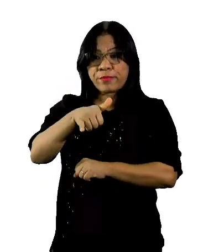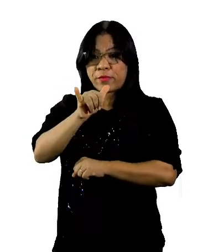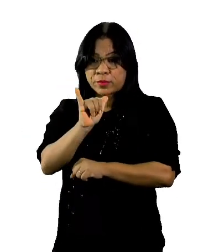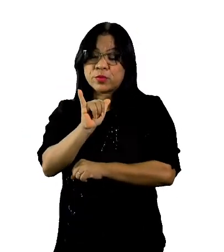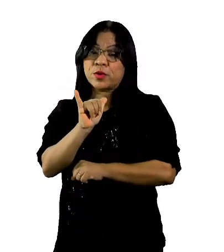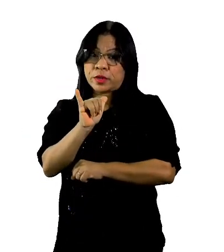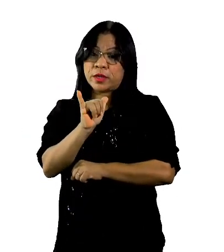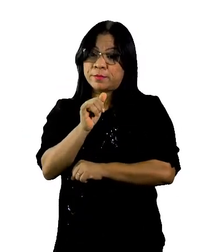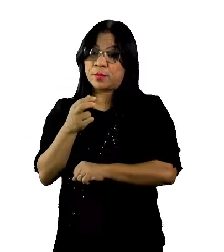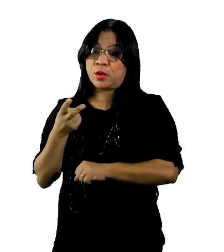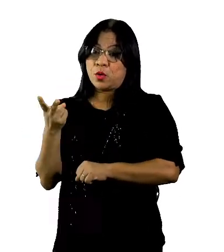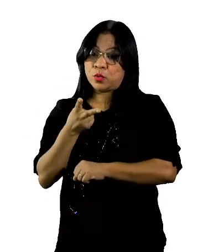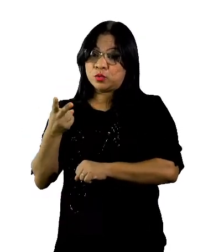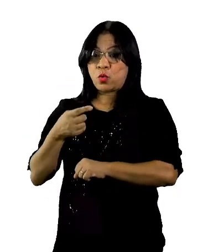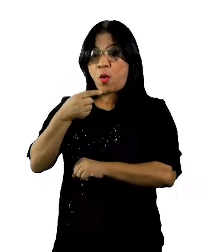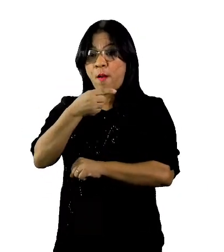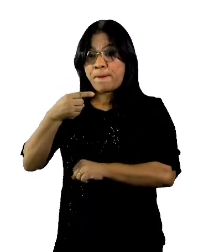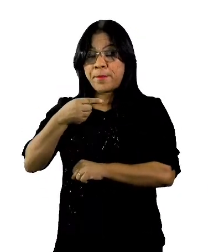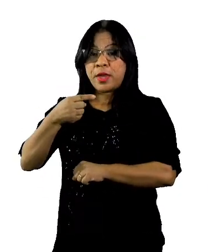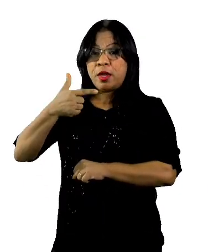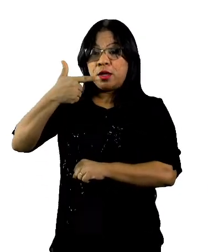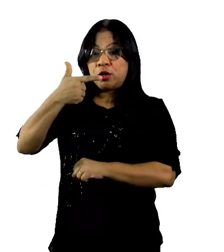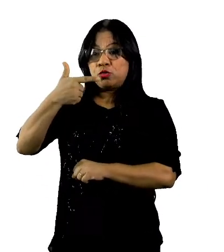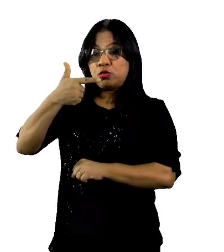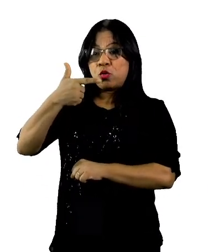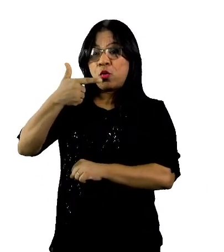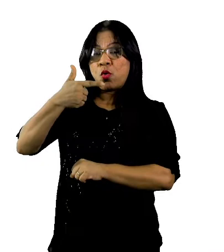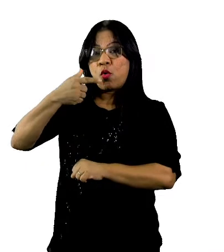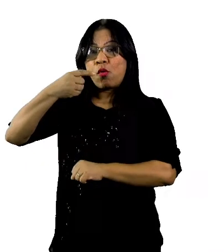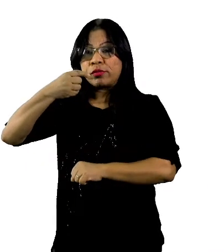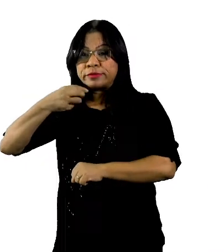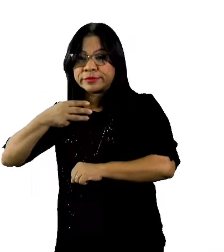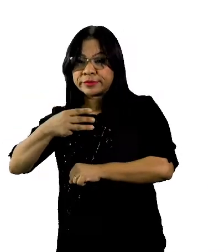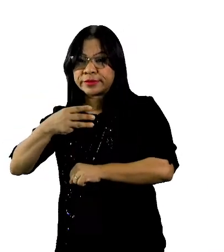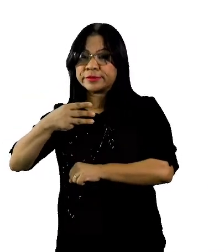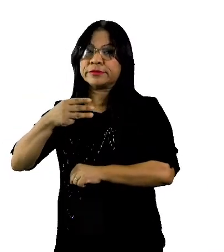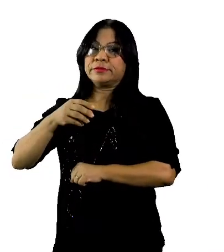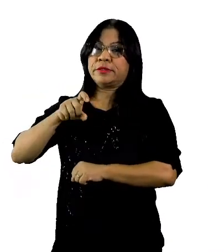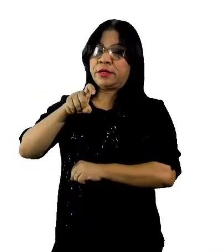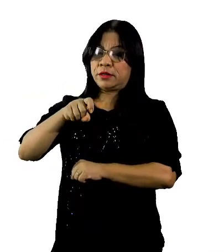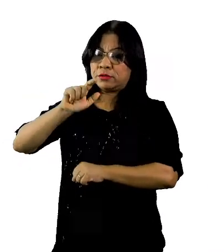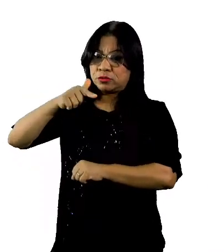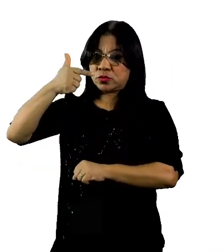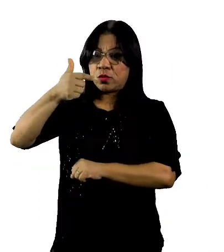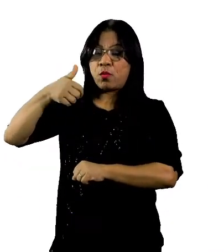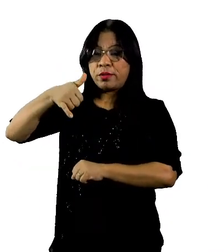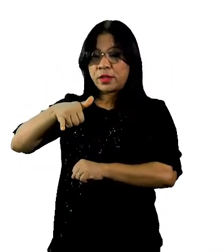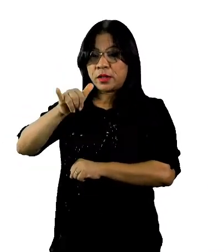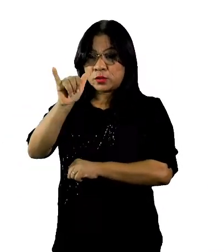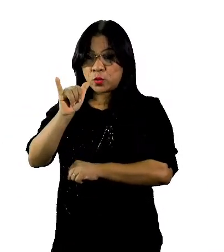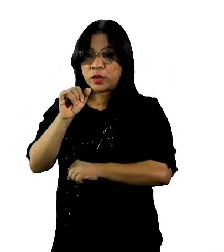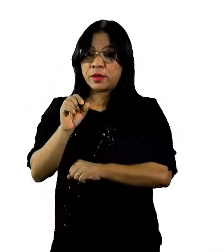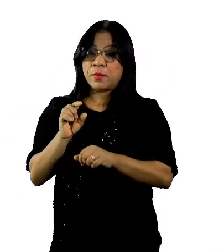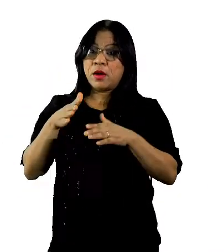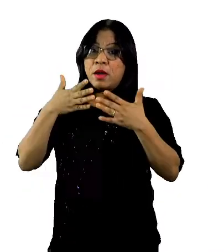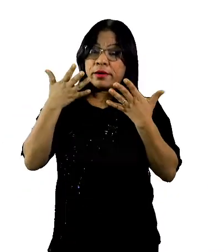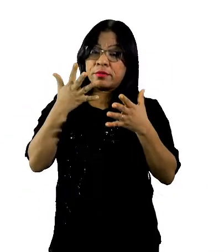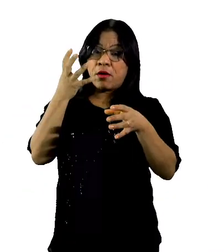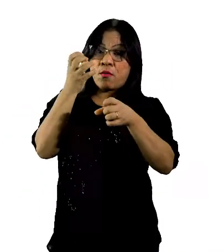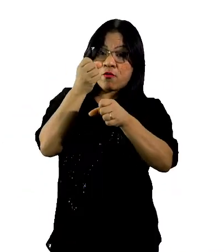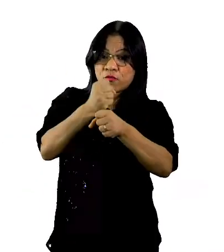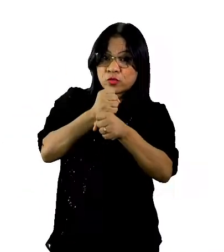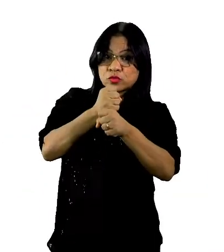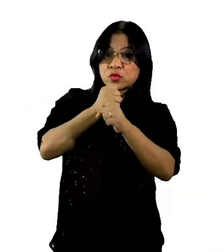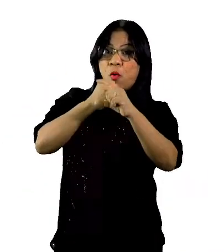dois monômios, tá? Esses monômios aí a gente já viu que são de grau 3, os dois, que eu vou somar os expoentes,